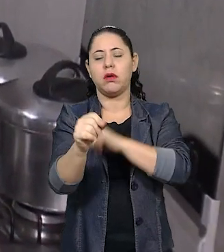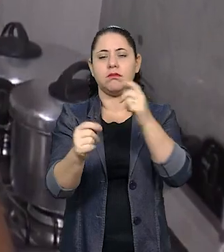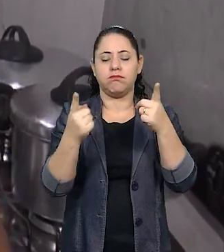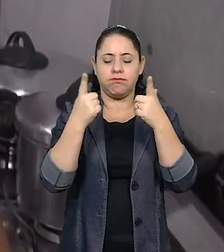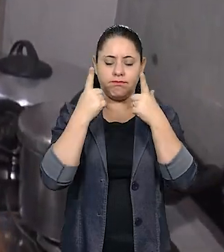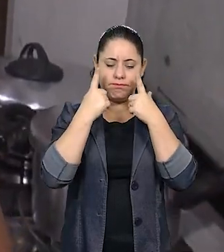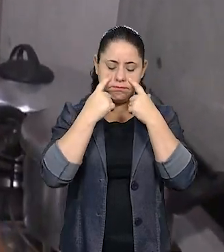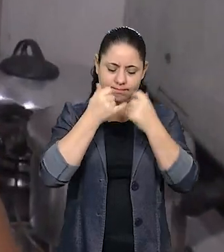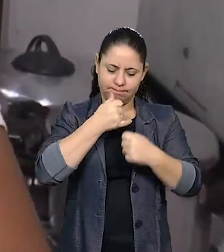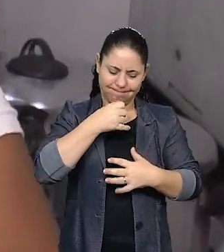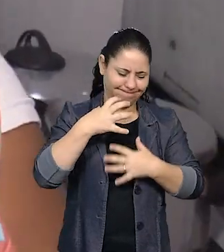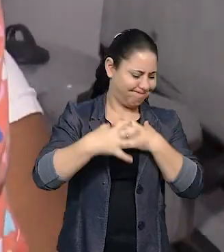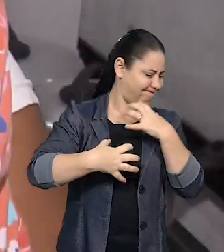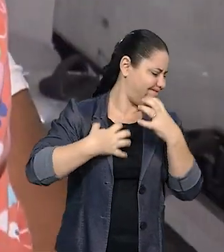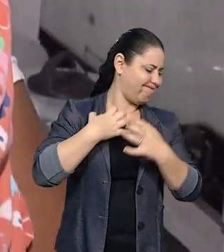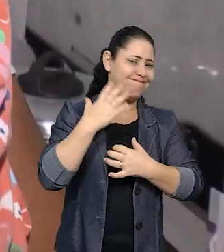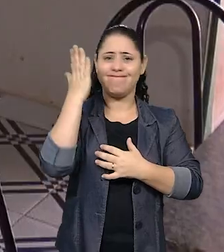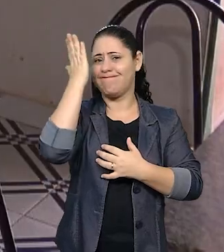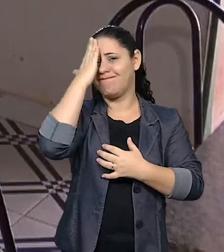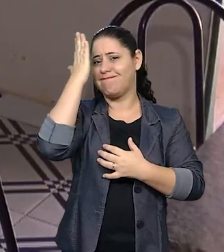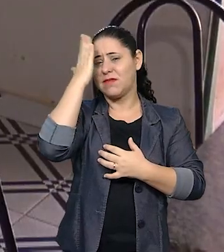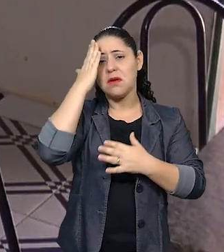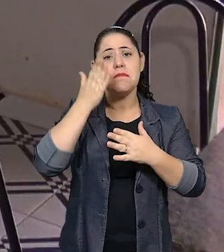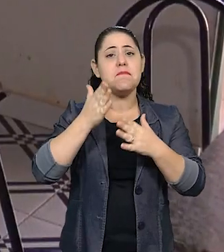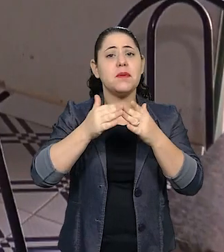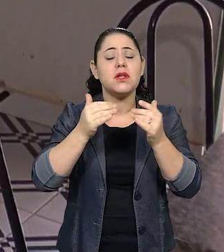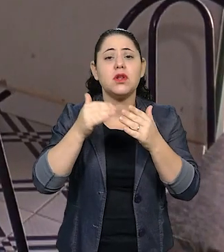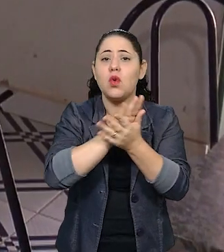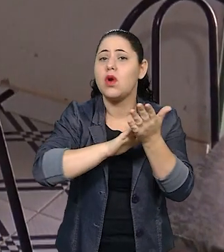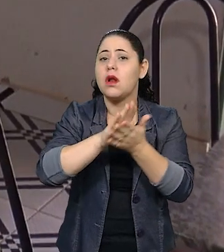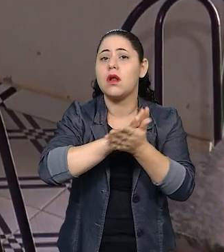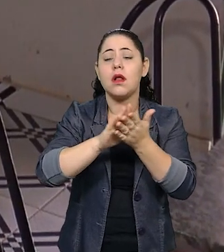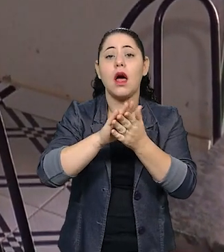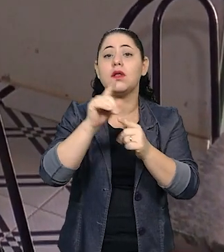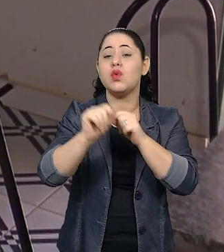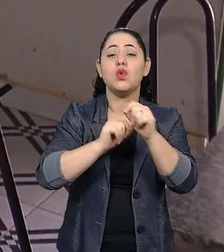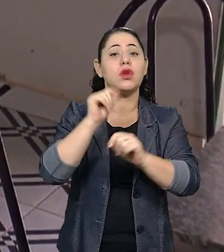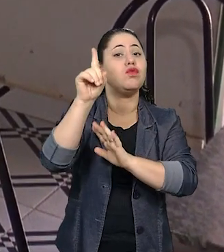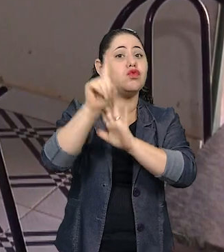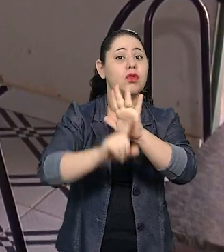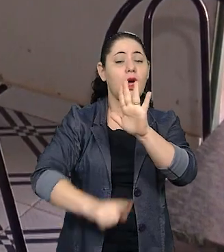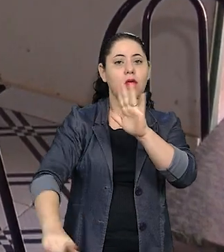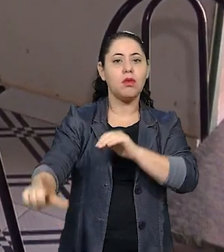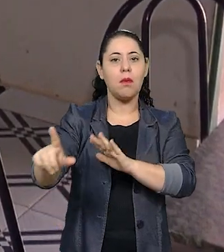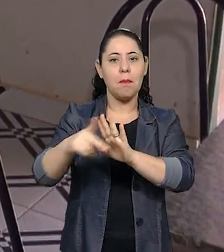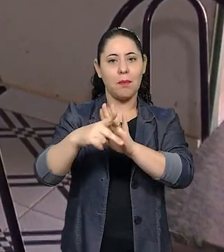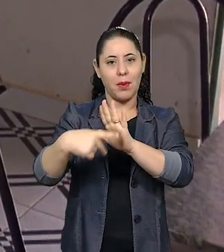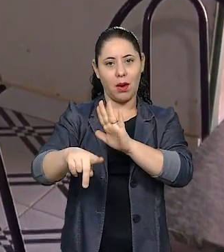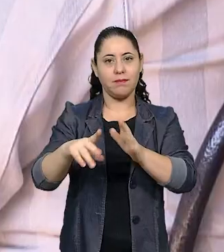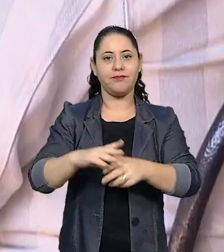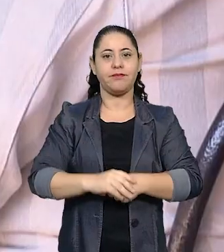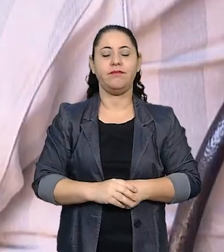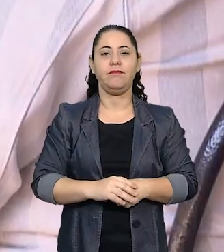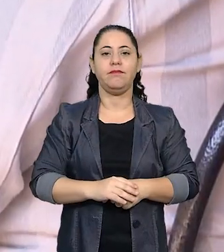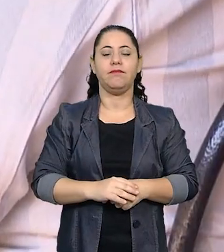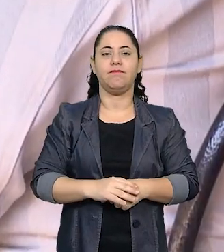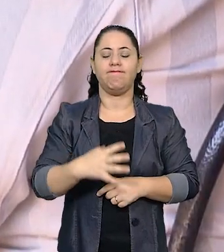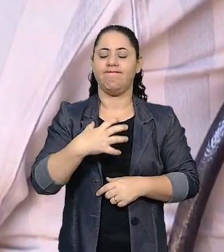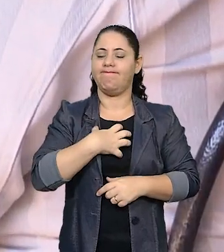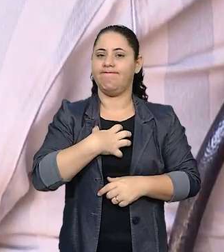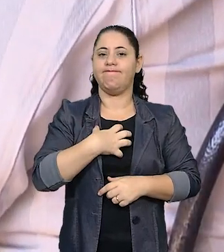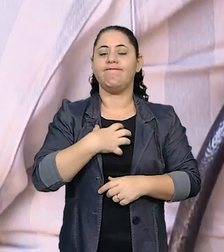consegue trabalhar e ajudar na renda da família. É atenção em tempo integral e o que deixa ela triste e ao mesmo tempo revoltada